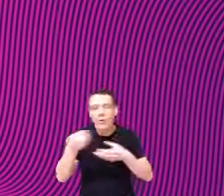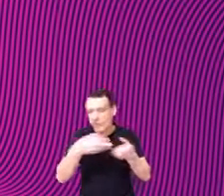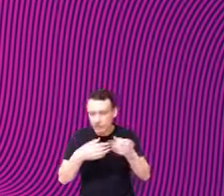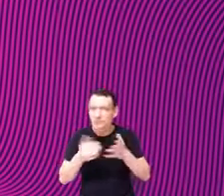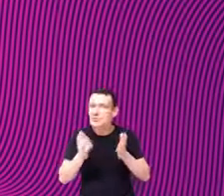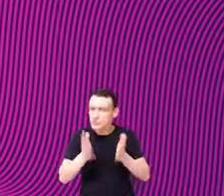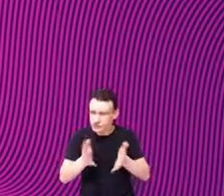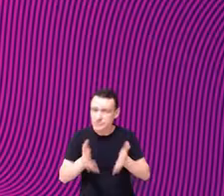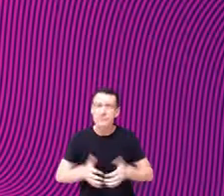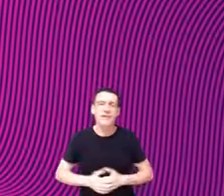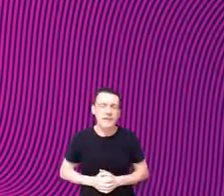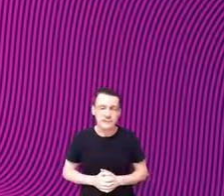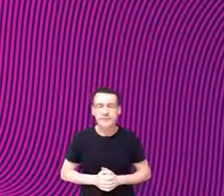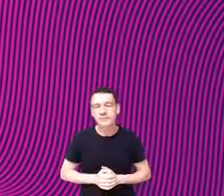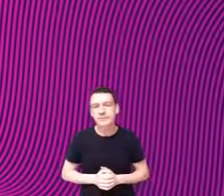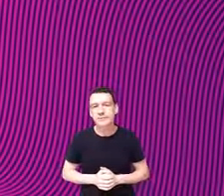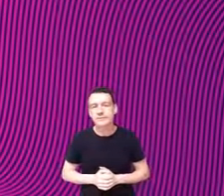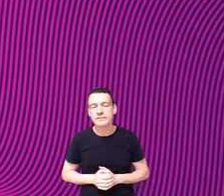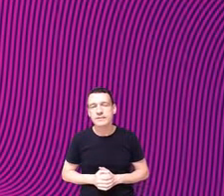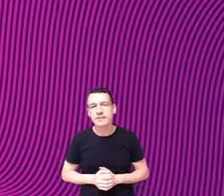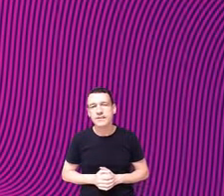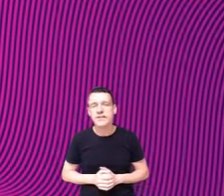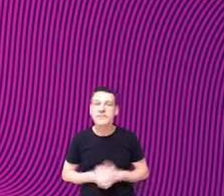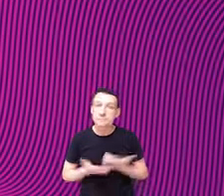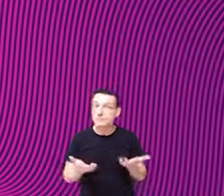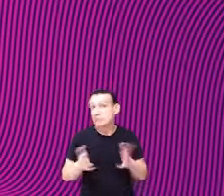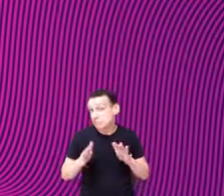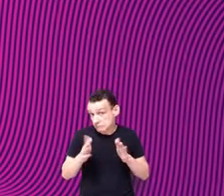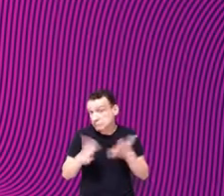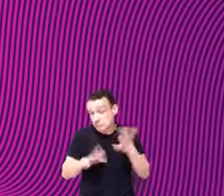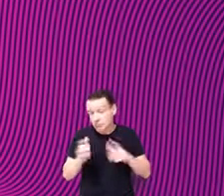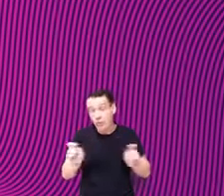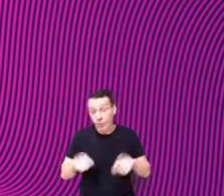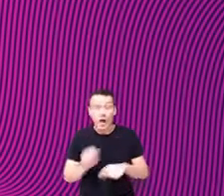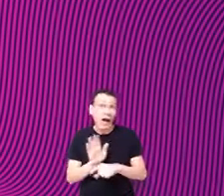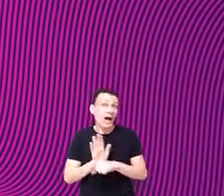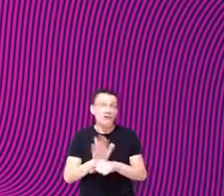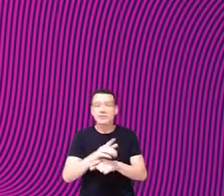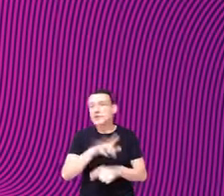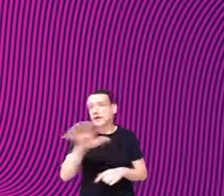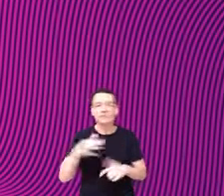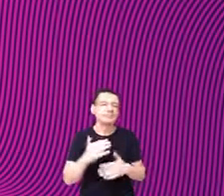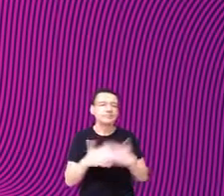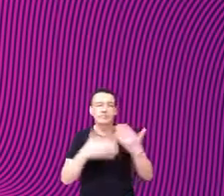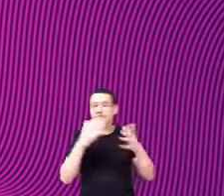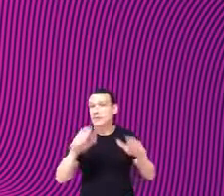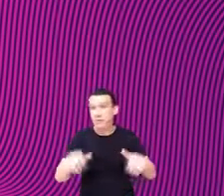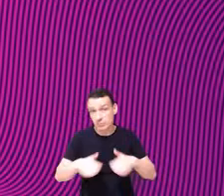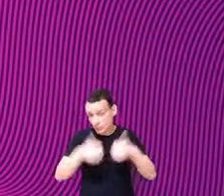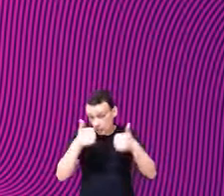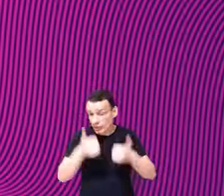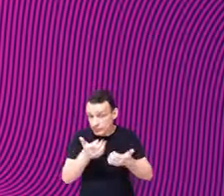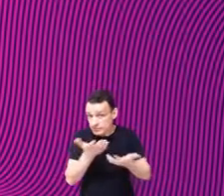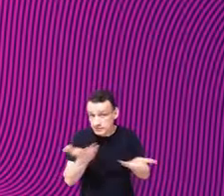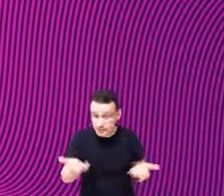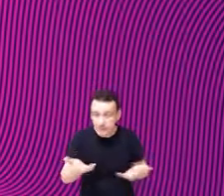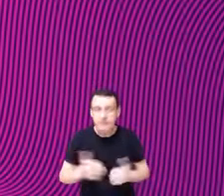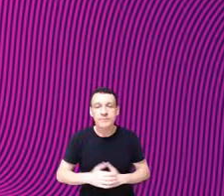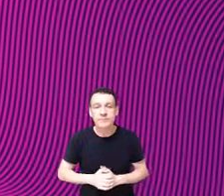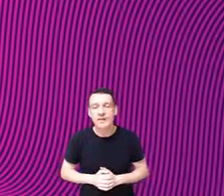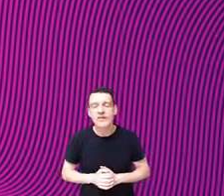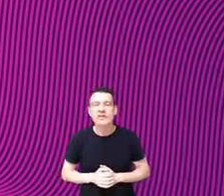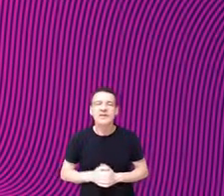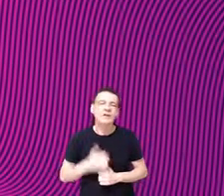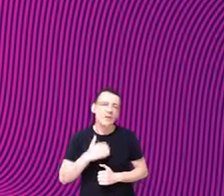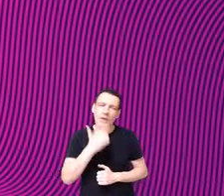isso dê um impulso, né? Porque eu acho que o que existia em um certo momento, que eu acho que dificultava as